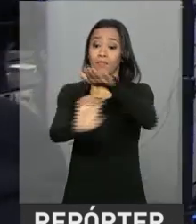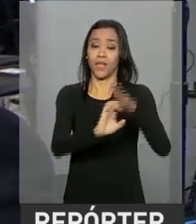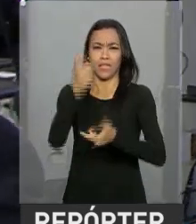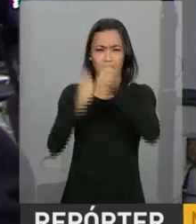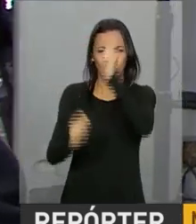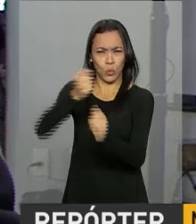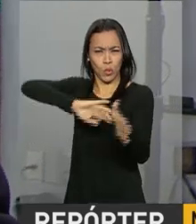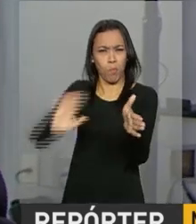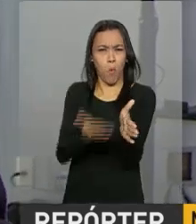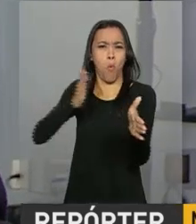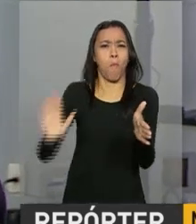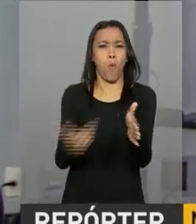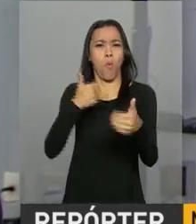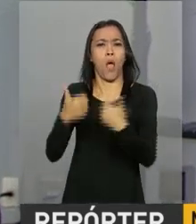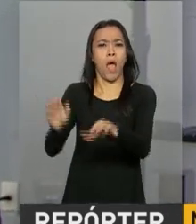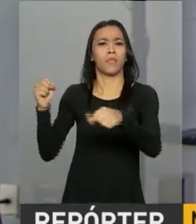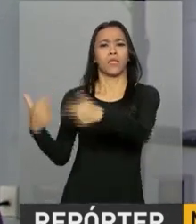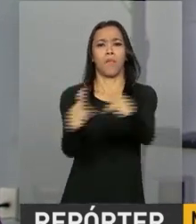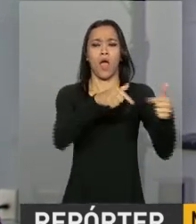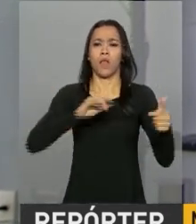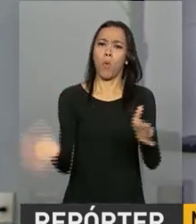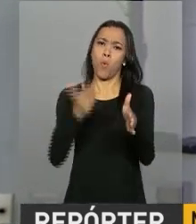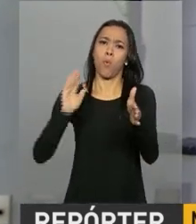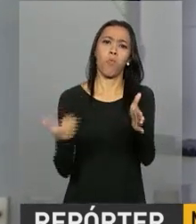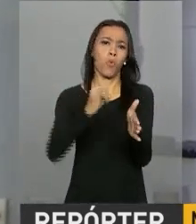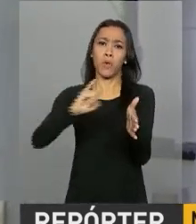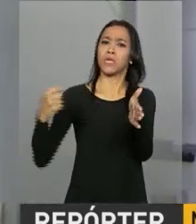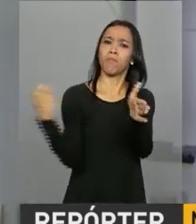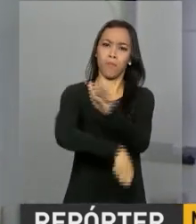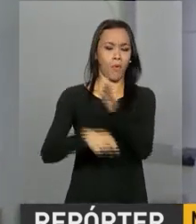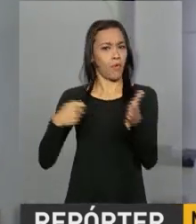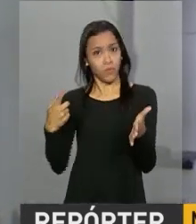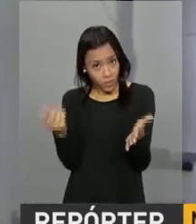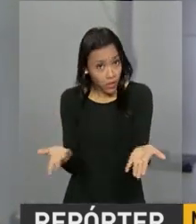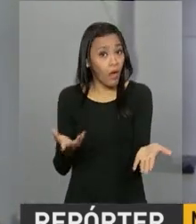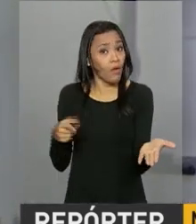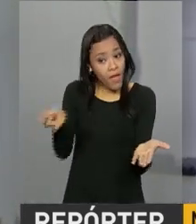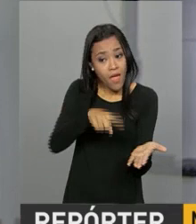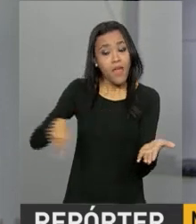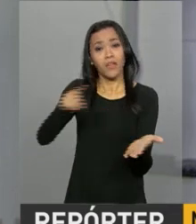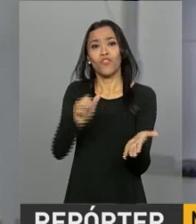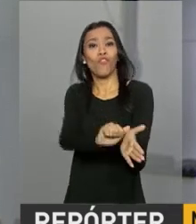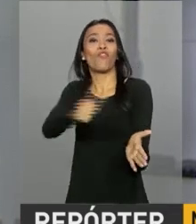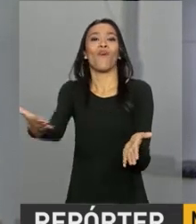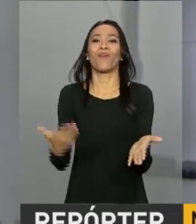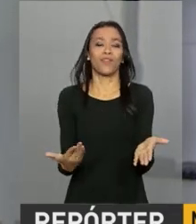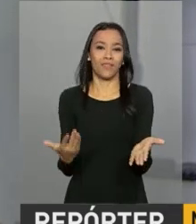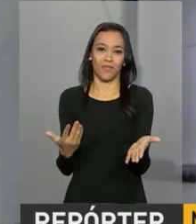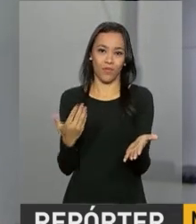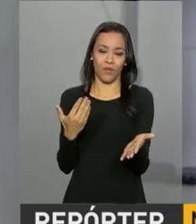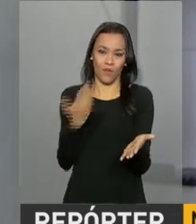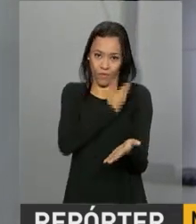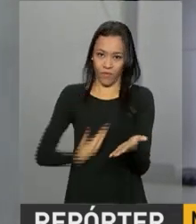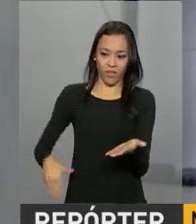geramos emprego é nós que geramos tributos é nós que geramos renda Nós Que geramos riqueza então nós não podemos estar fora de nenhum dos processos